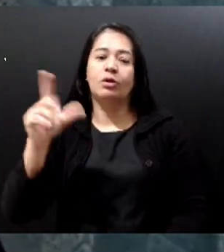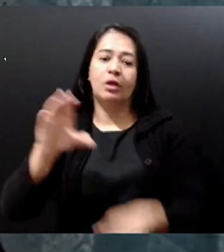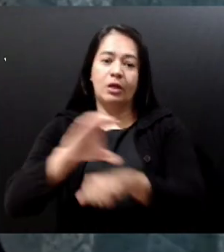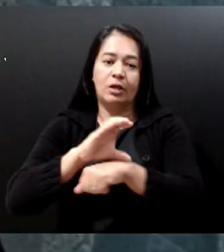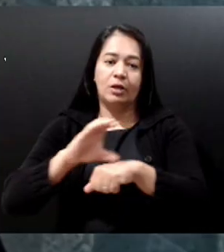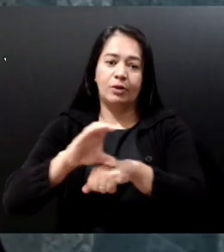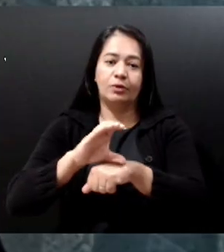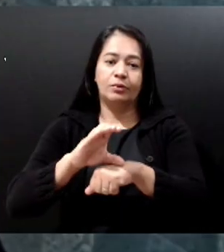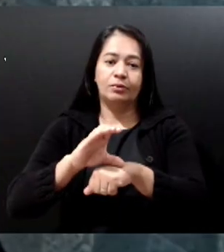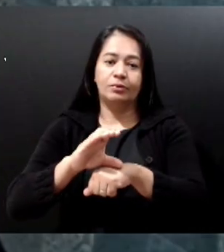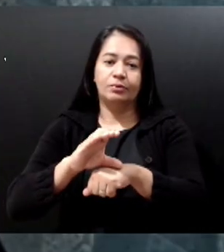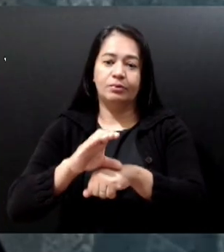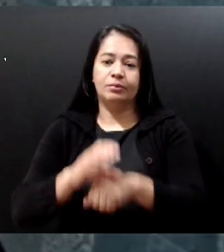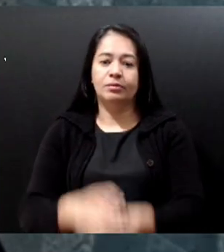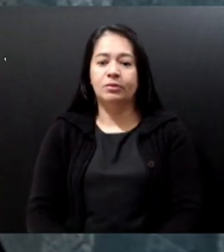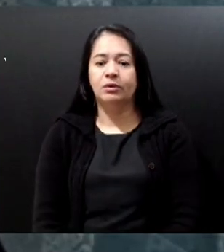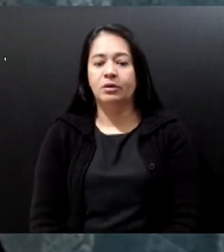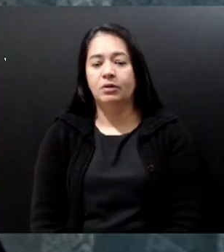preza